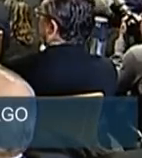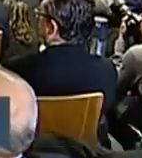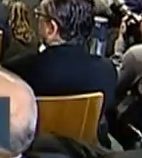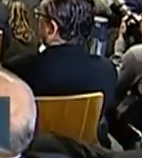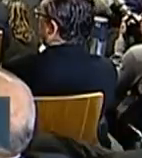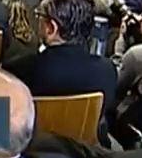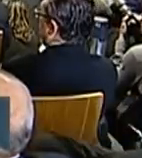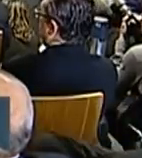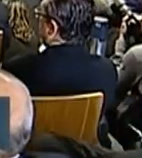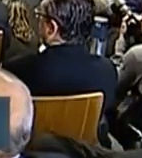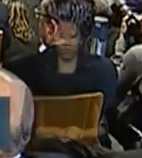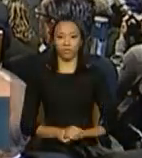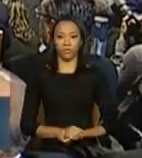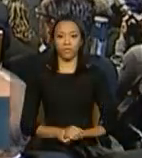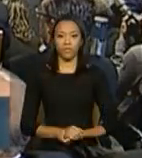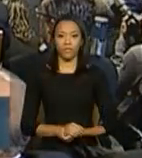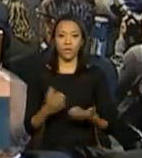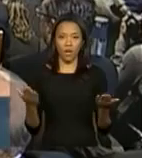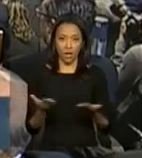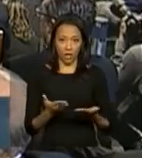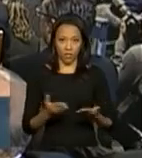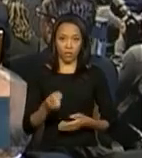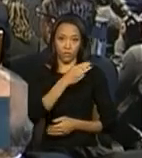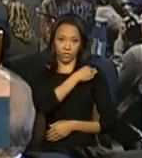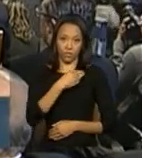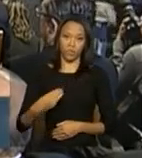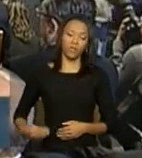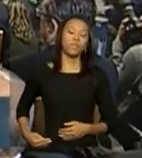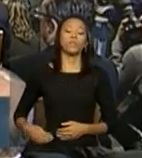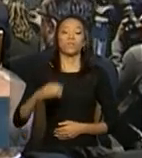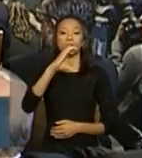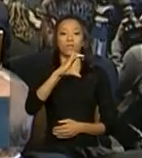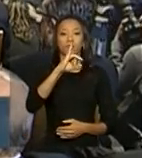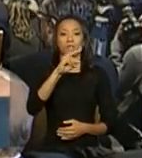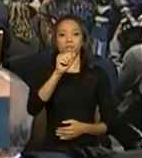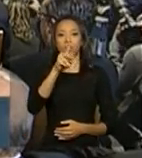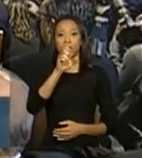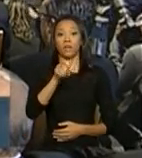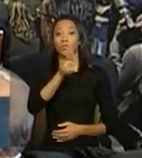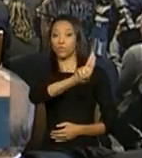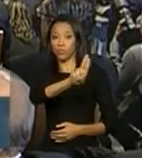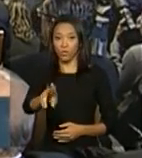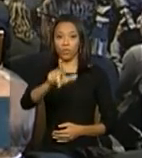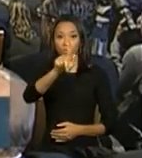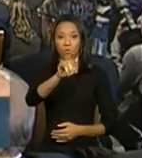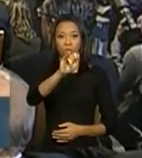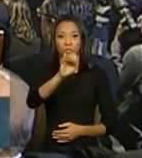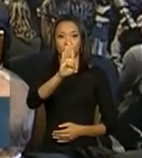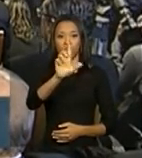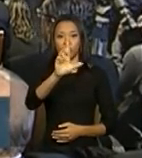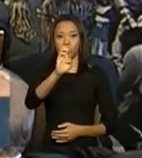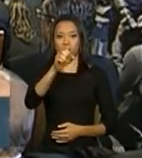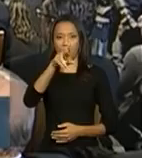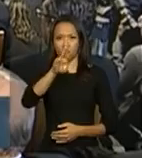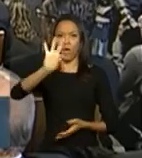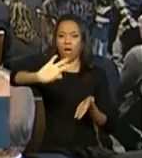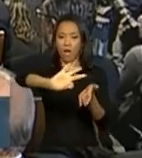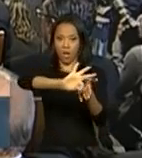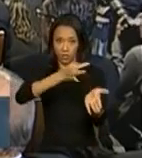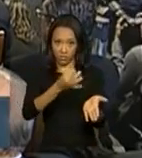Neste momento, o ministro de Estado das cidades, Gilberto Cassabe, assina documento que marca